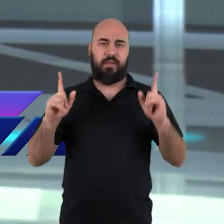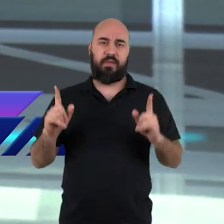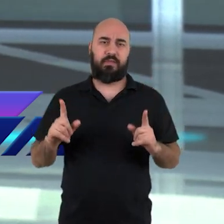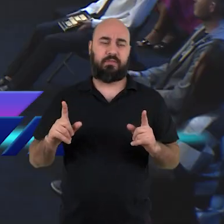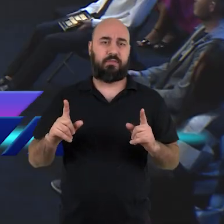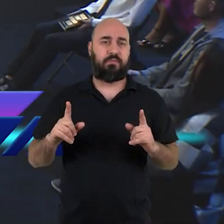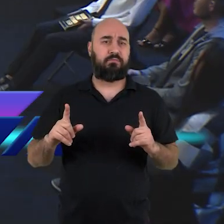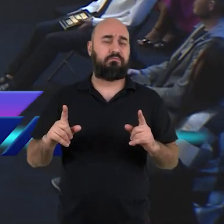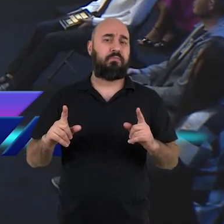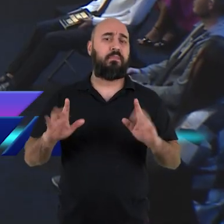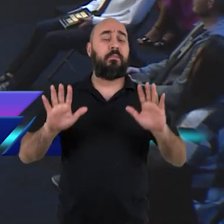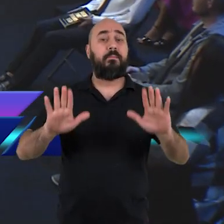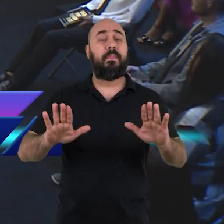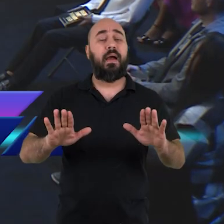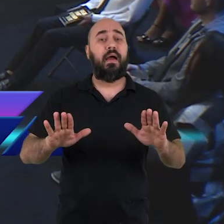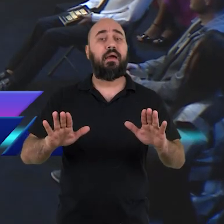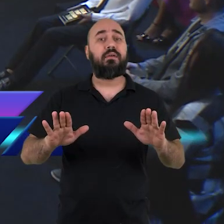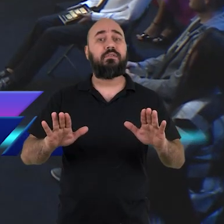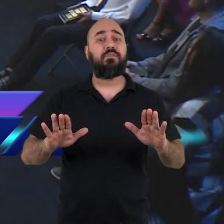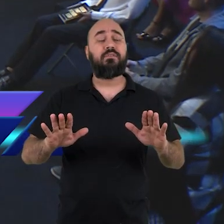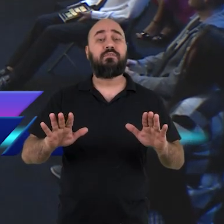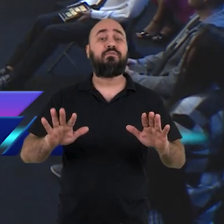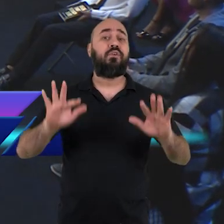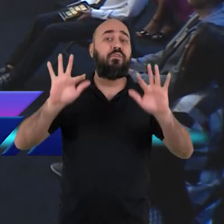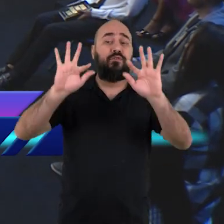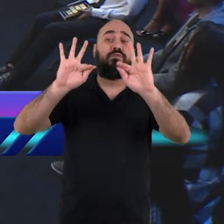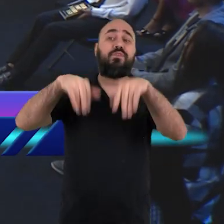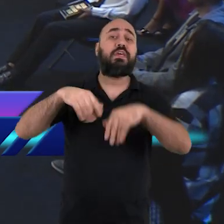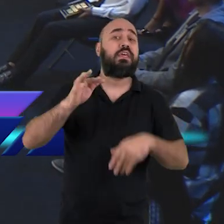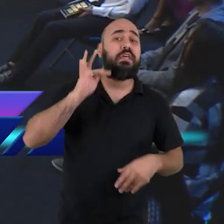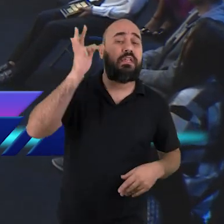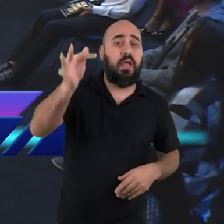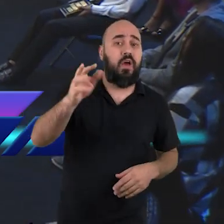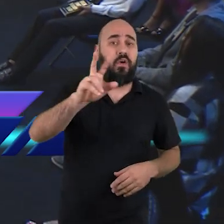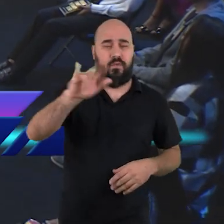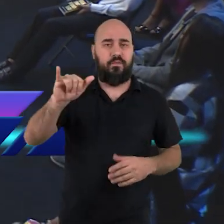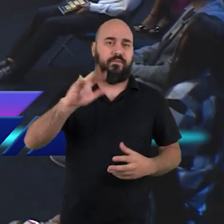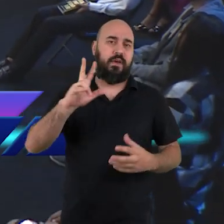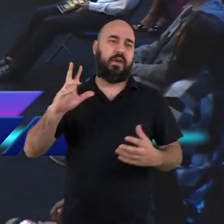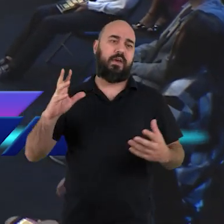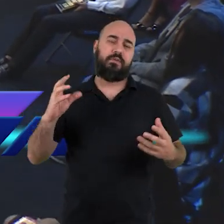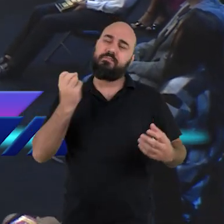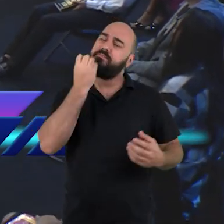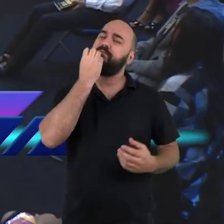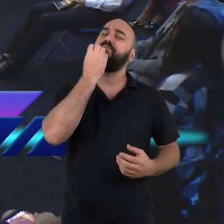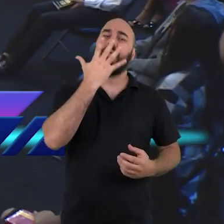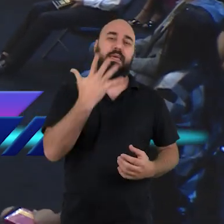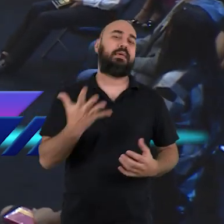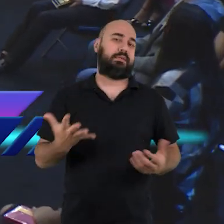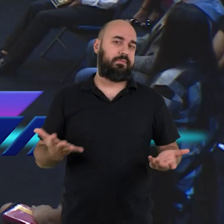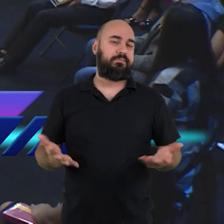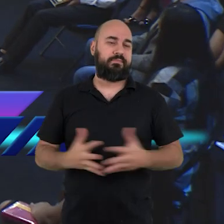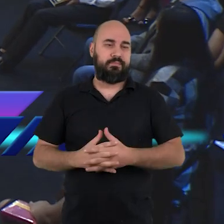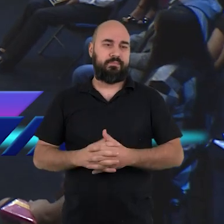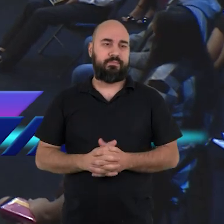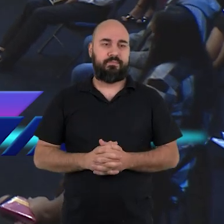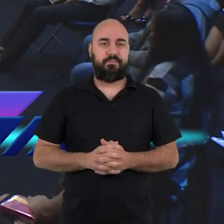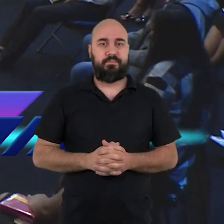fosse, mas que no final nós vamos terminar como